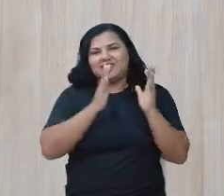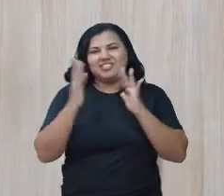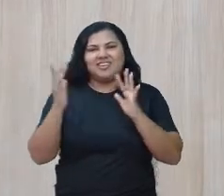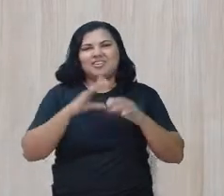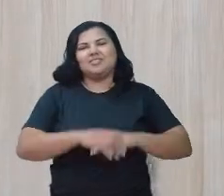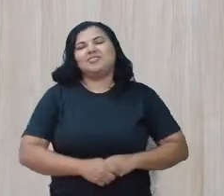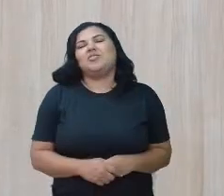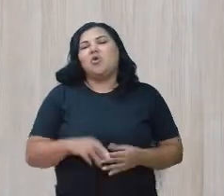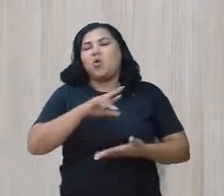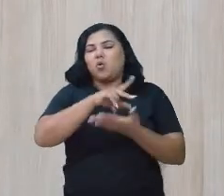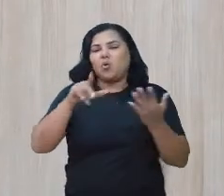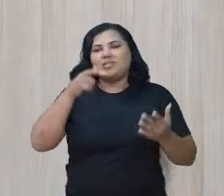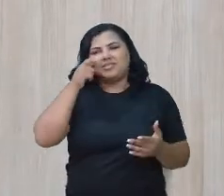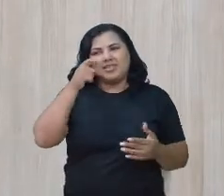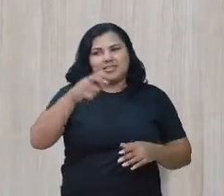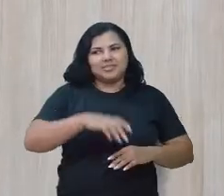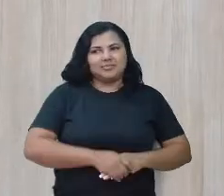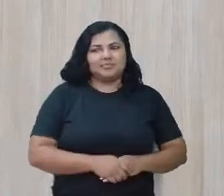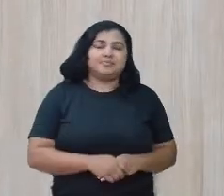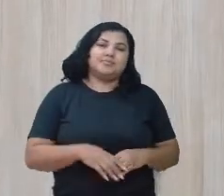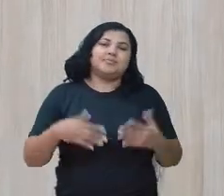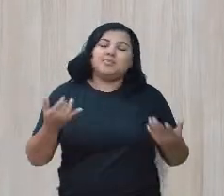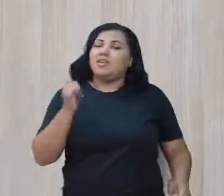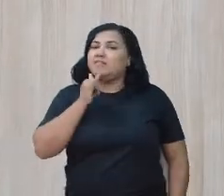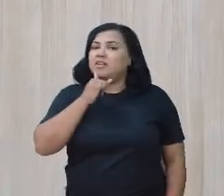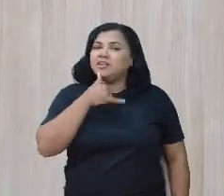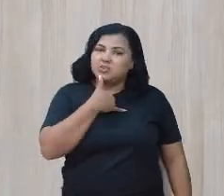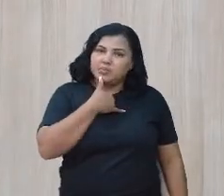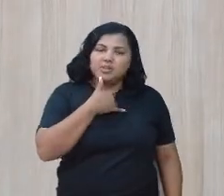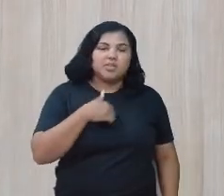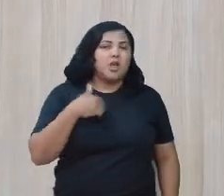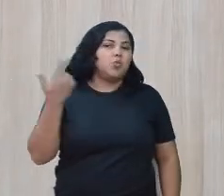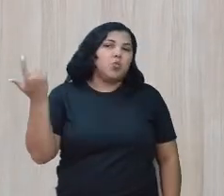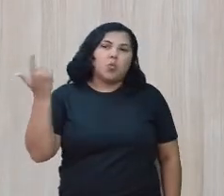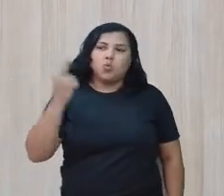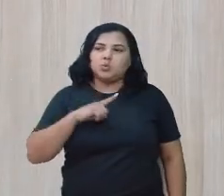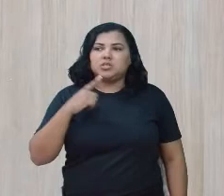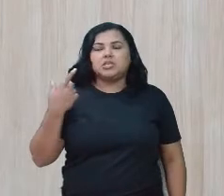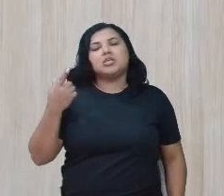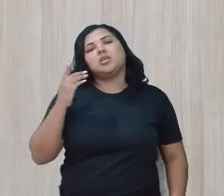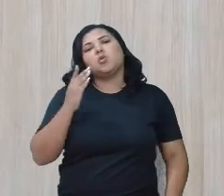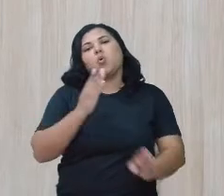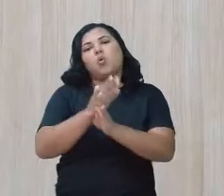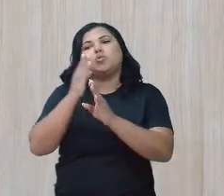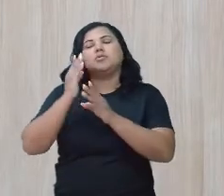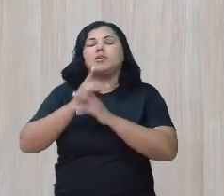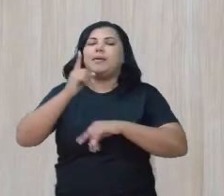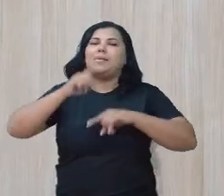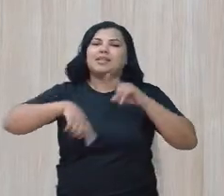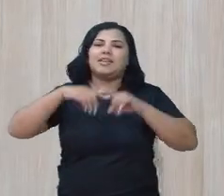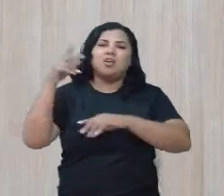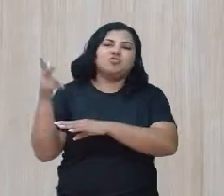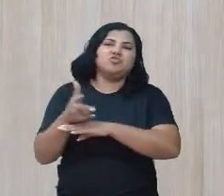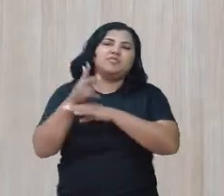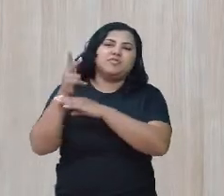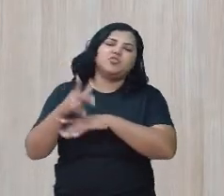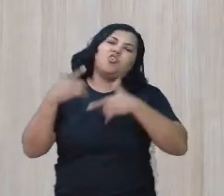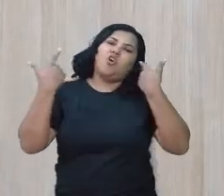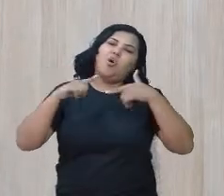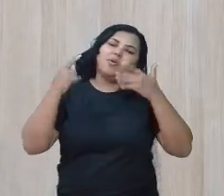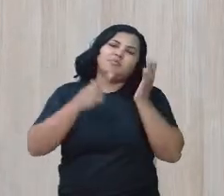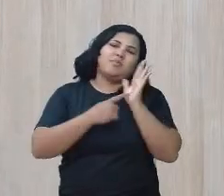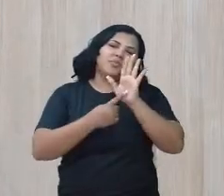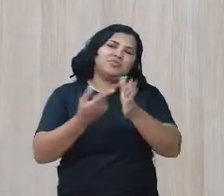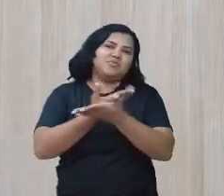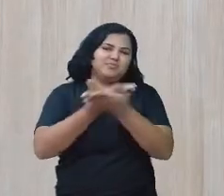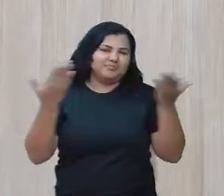com coisas interessantes. Infelizmente, eu não consegui achar material de vídeo com comédias para mostrar